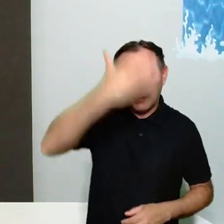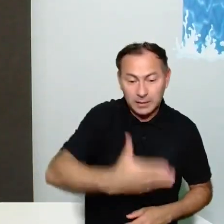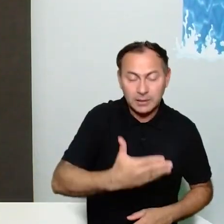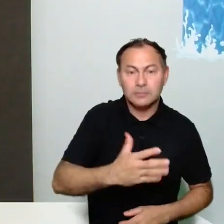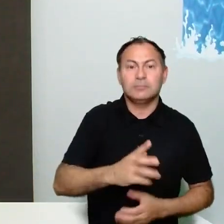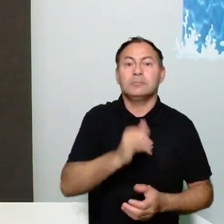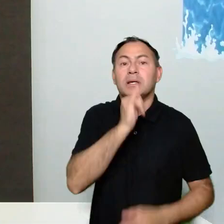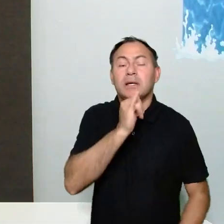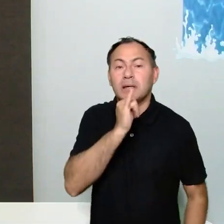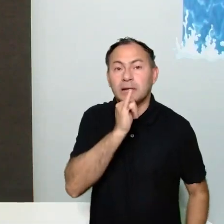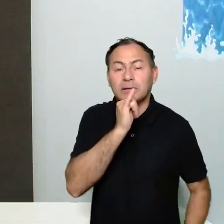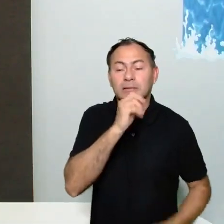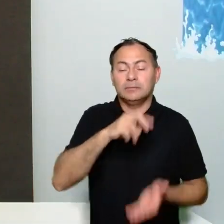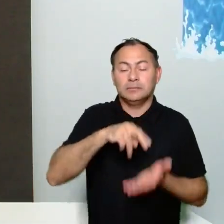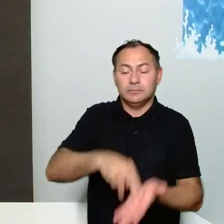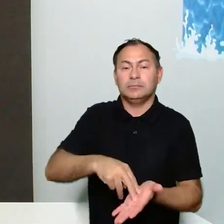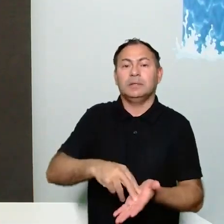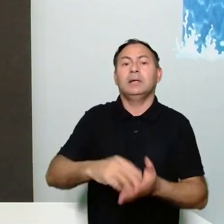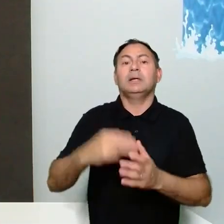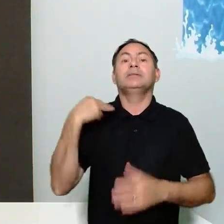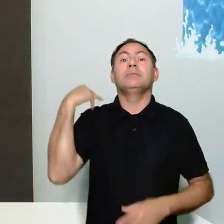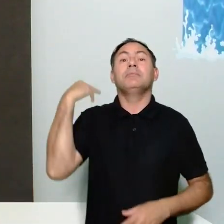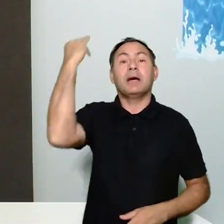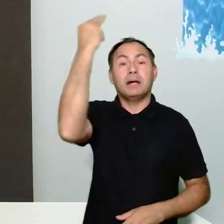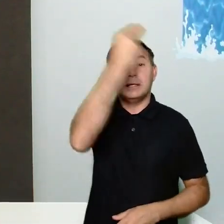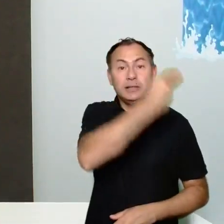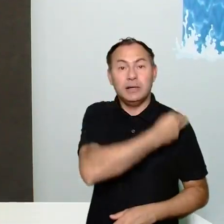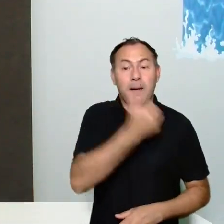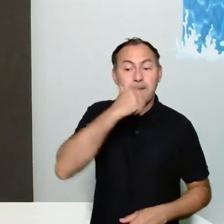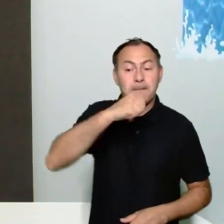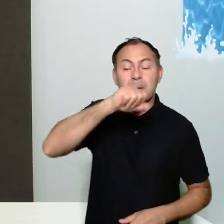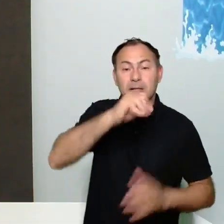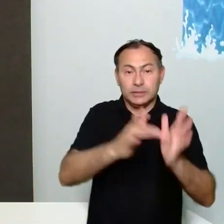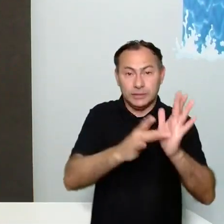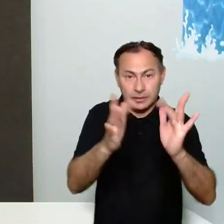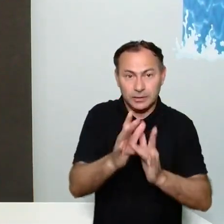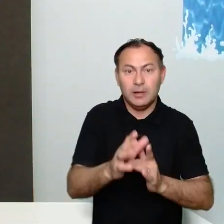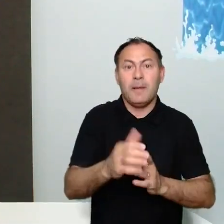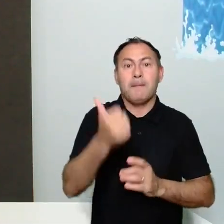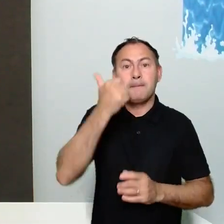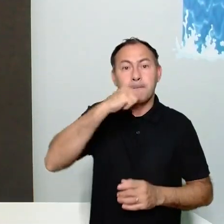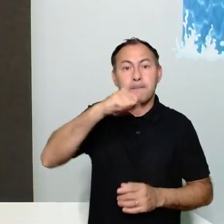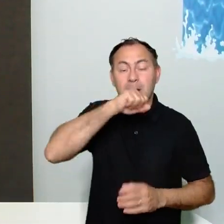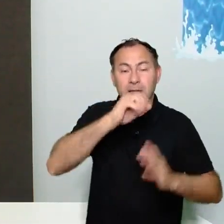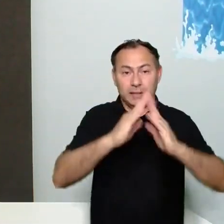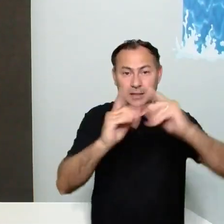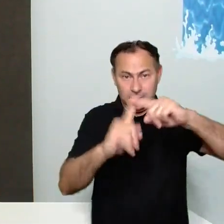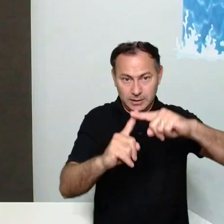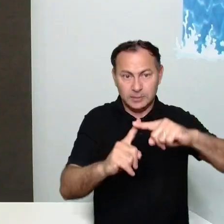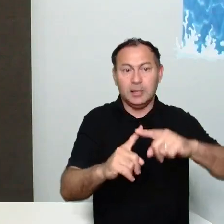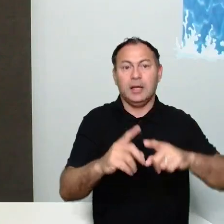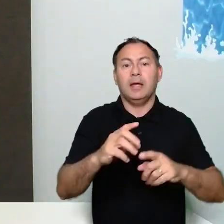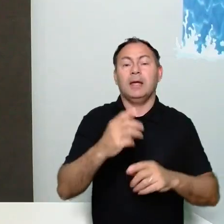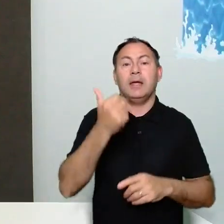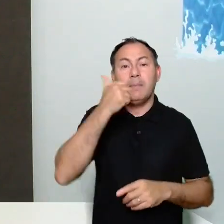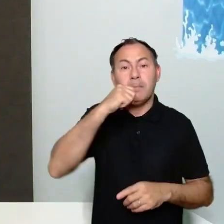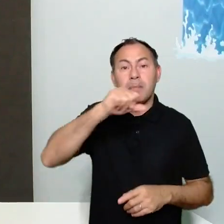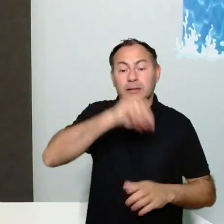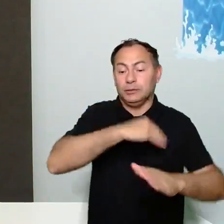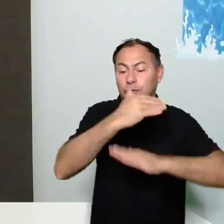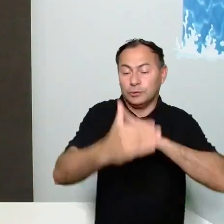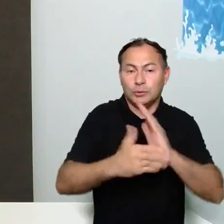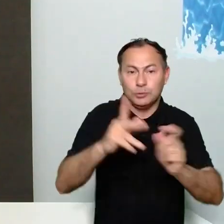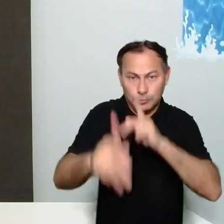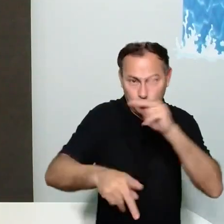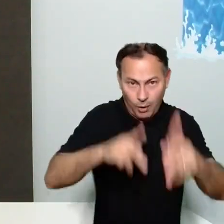pela presença e exemplo da figura de Maria, Mãe de Jesus, Mãe da Igreja e Mãe de